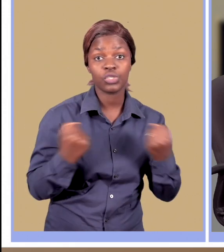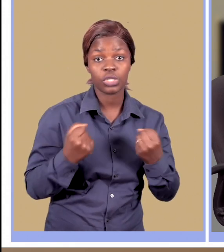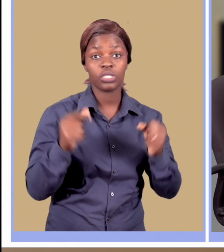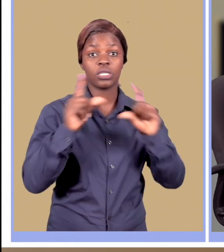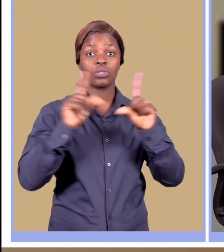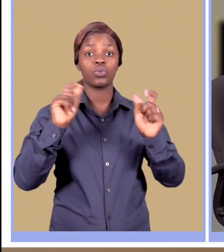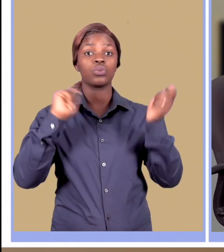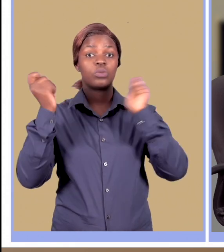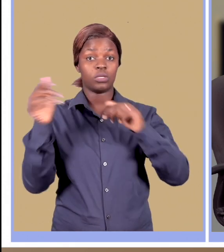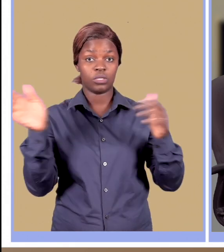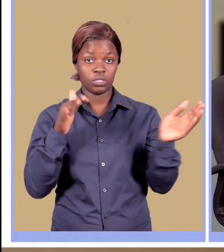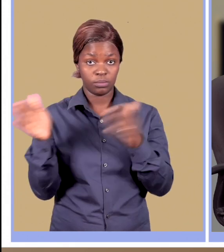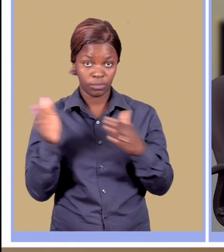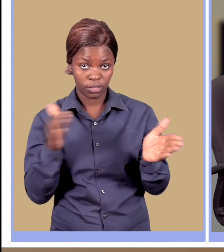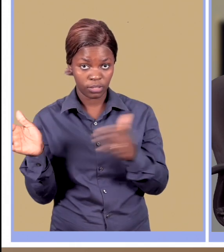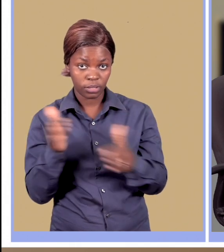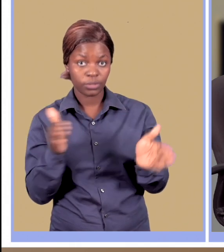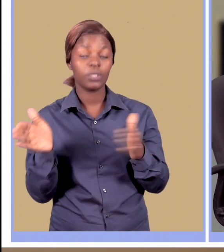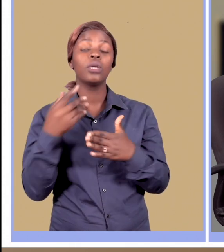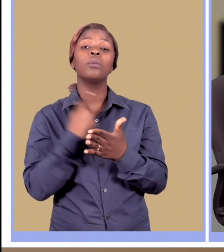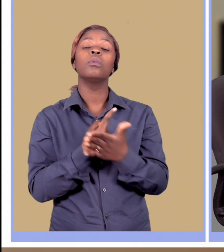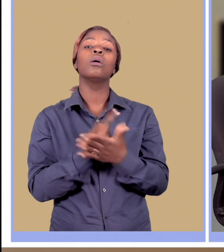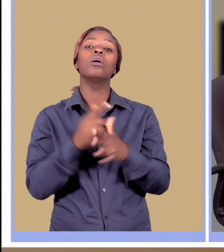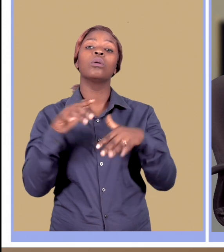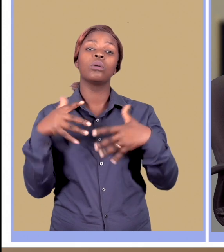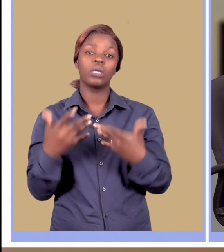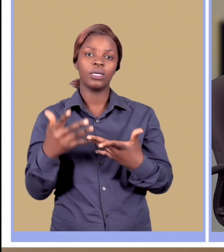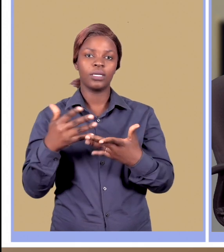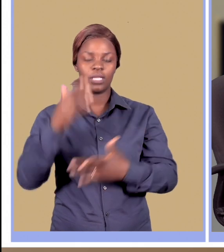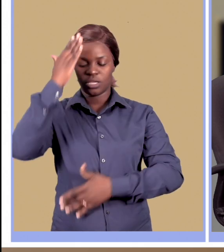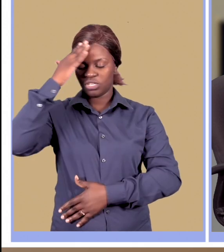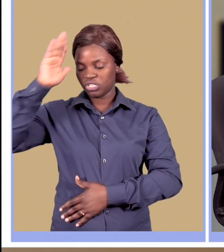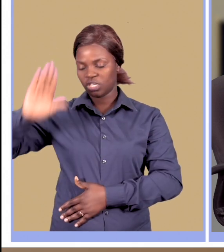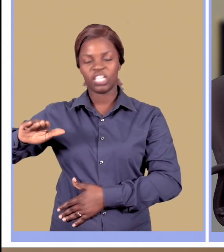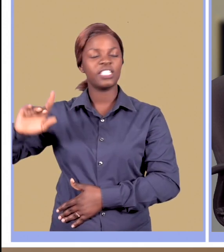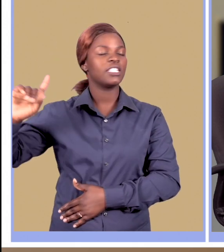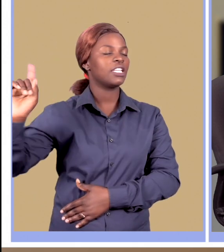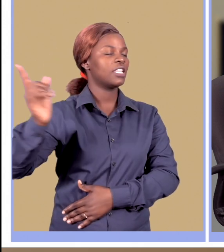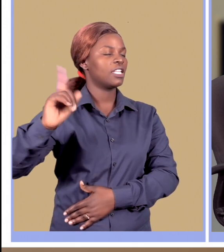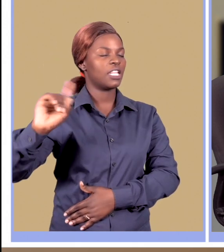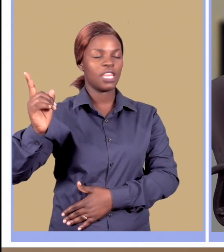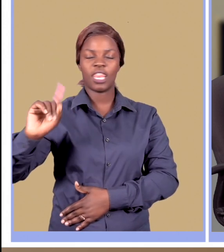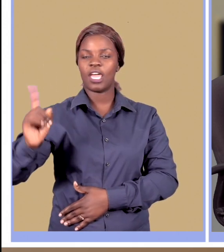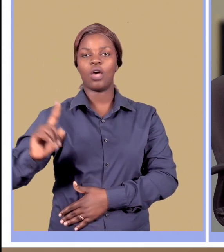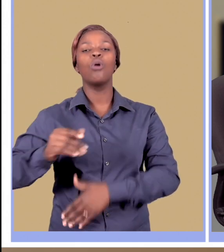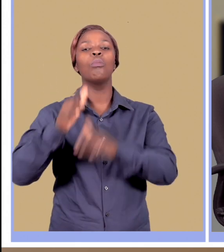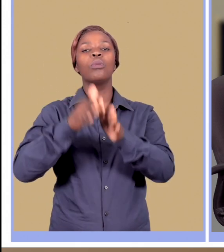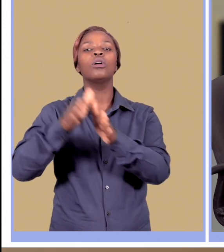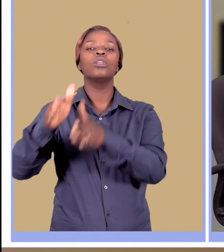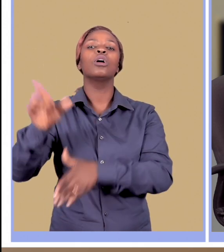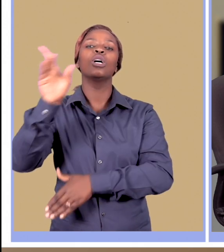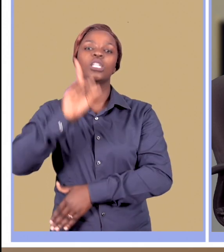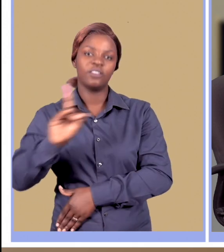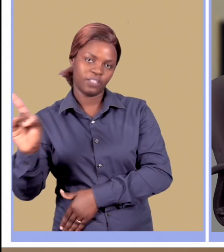emergência das mudanças climáticas. O que é importante é que não se esqueçam que não podem fazer nada para